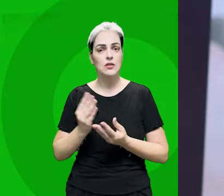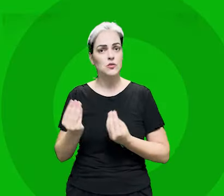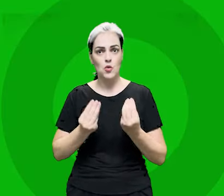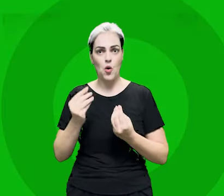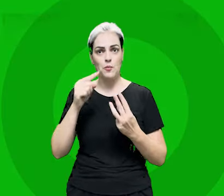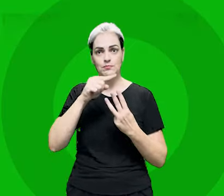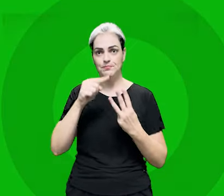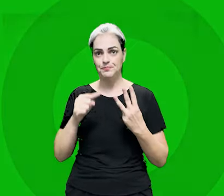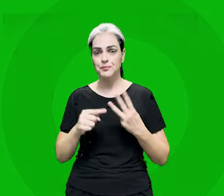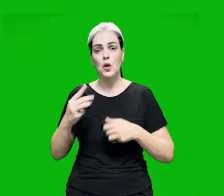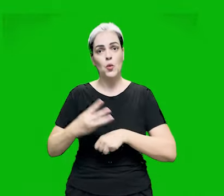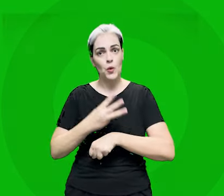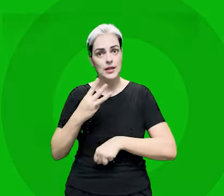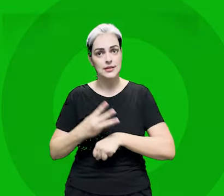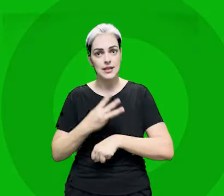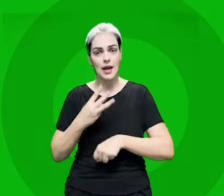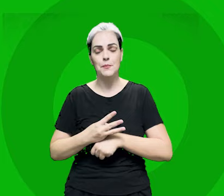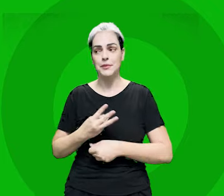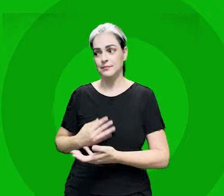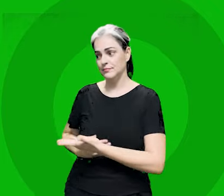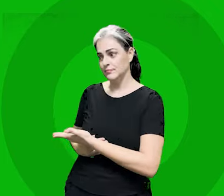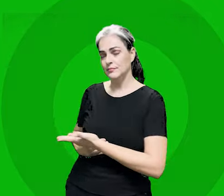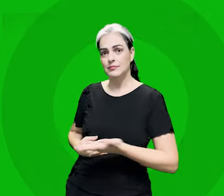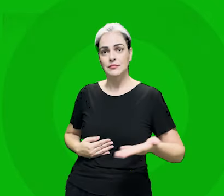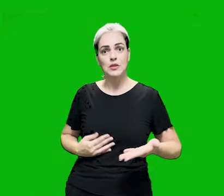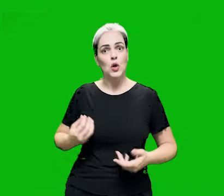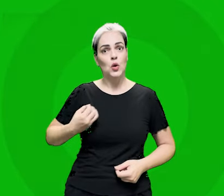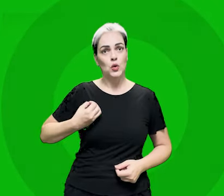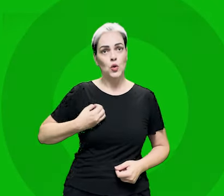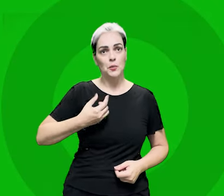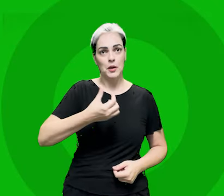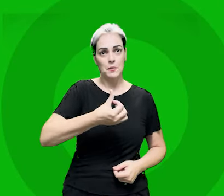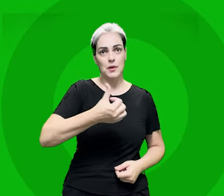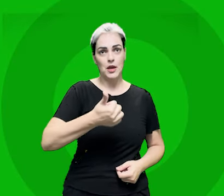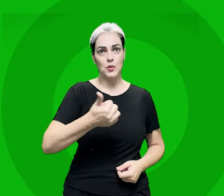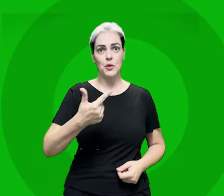opções. Pelo WhatsApp, cadastre o telefone